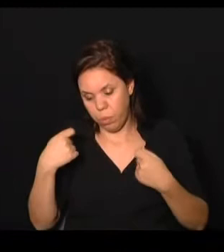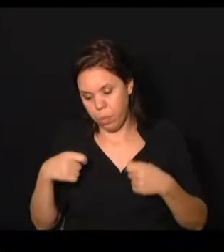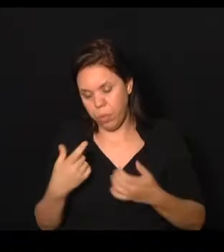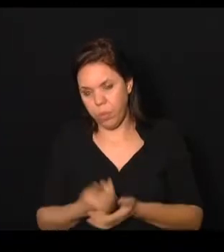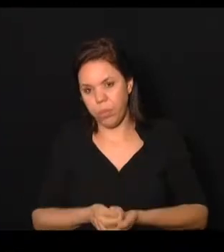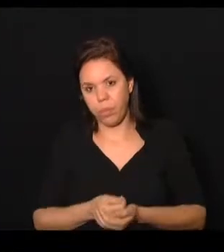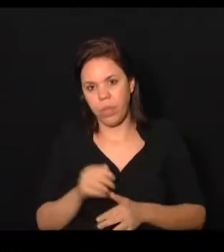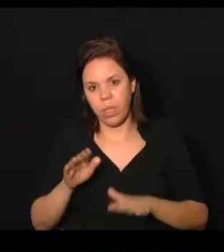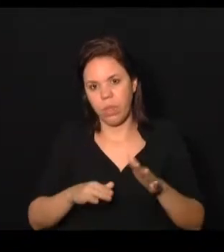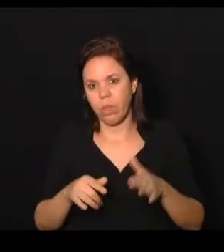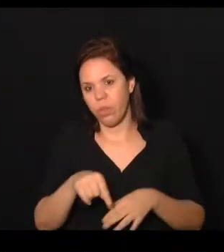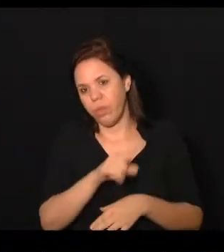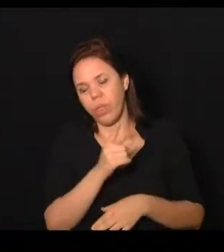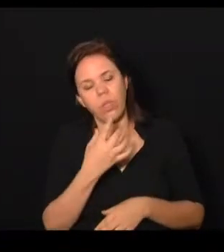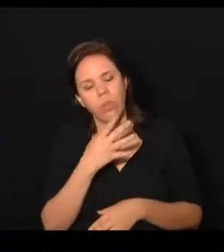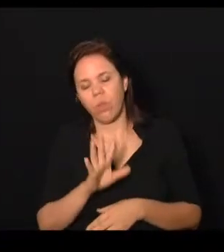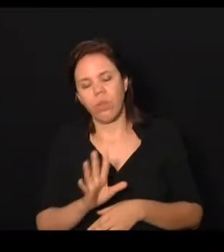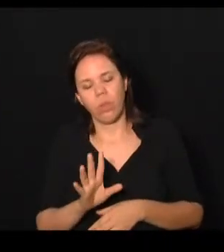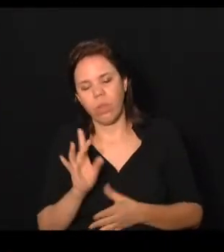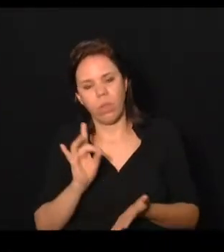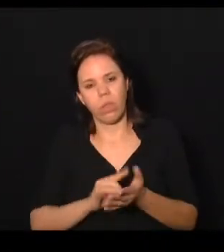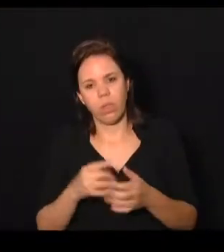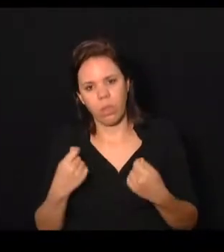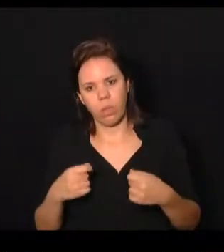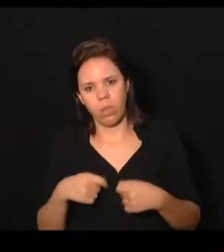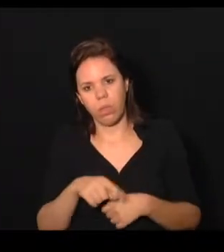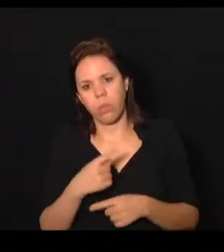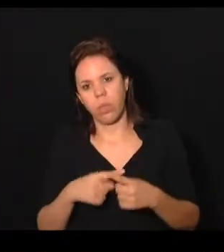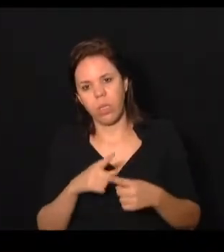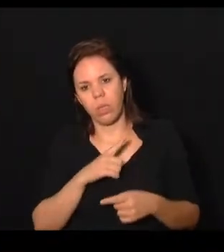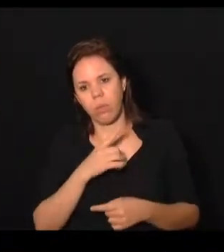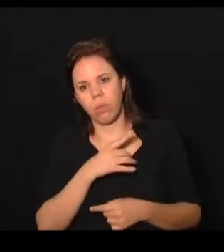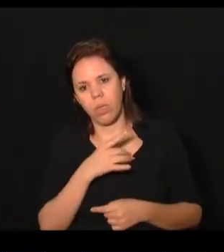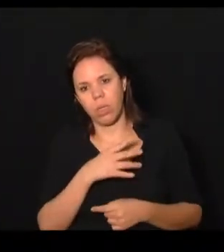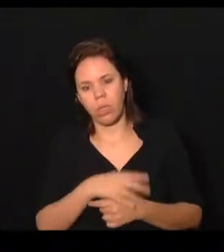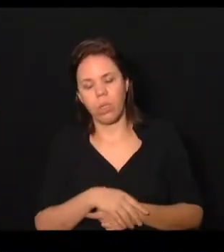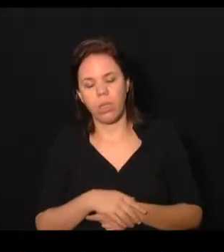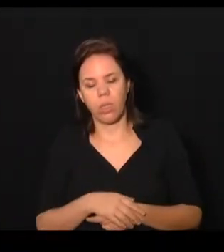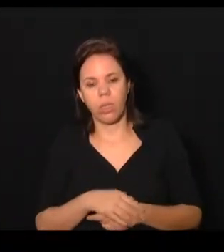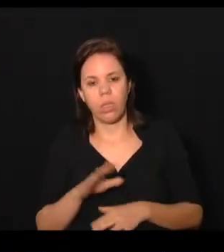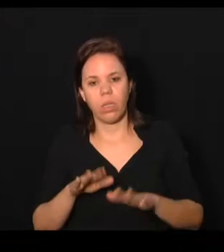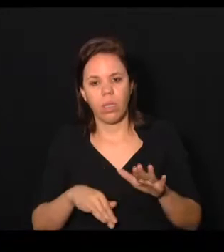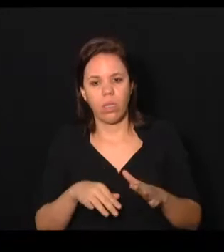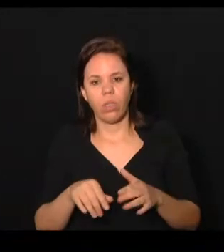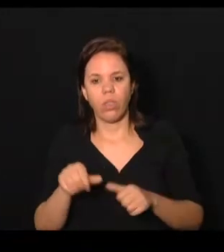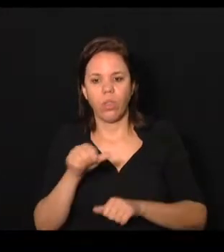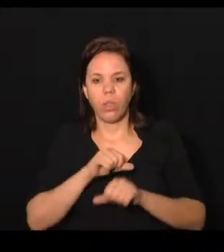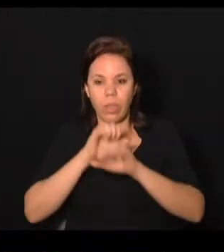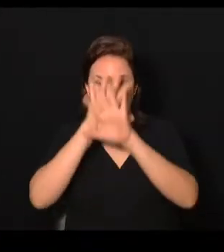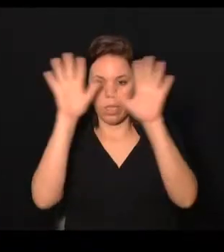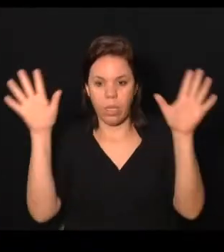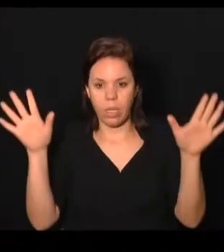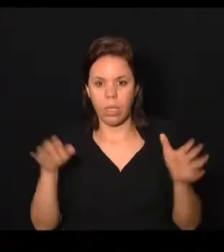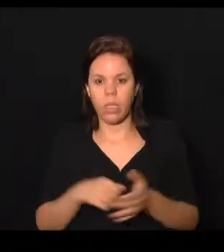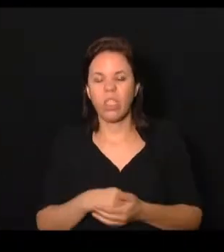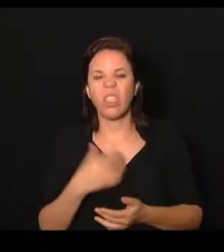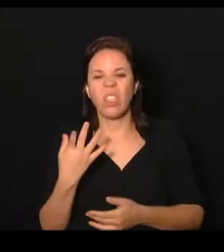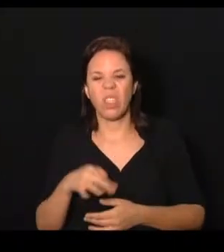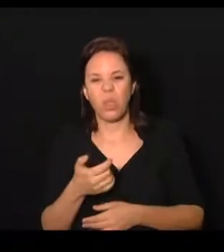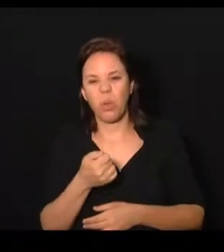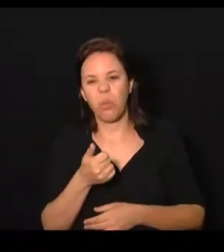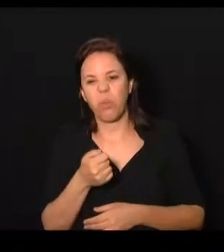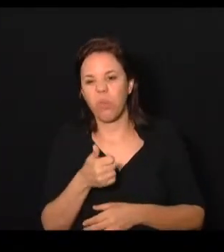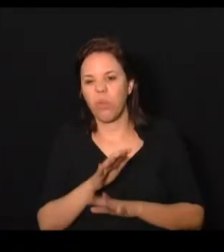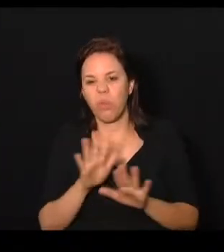às vezes não vai porque não conhece essa realidade, porque tem medo também, e a gente desmistificar isso, né? Dói um